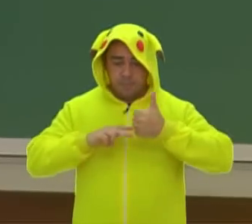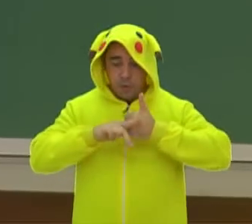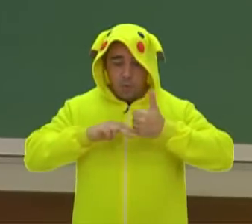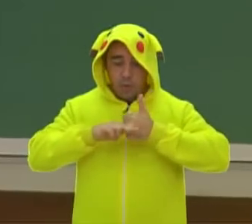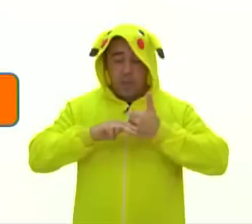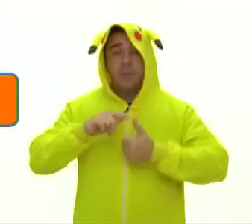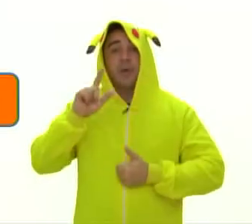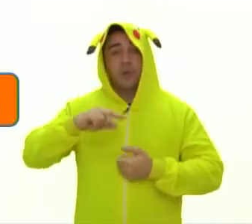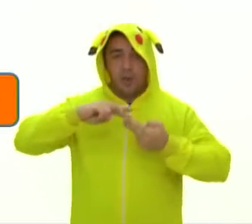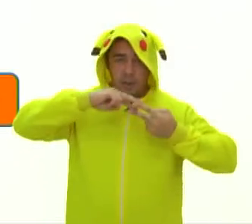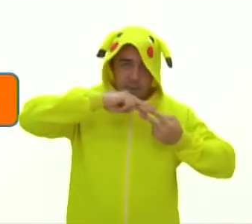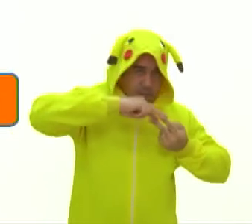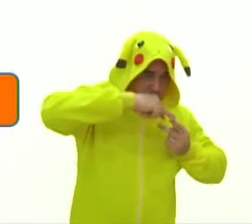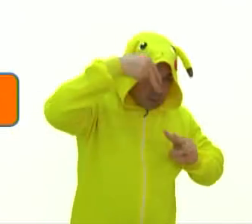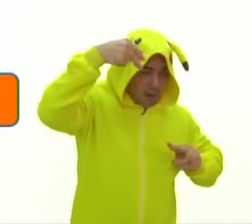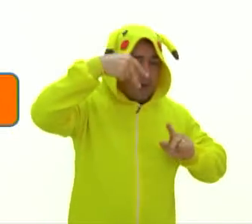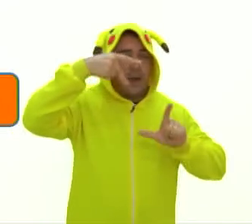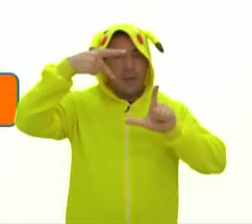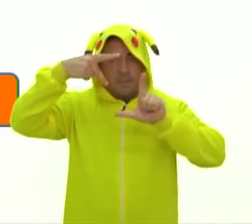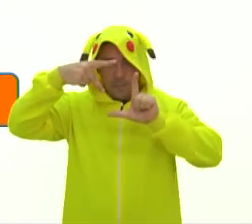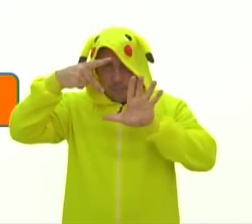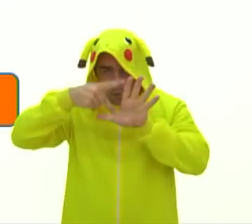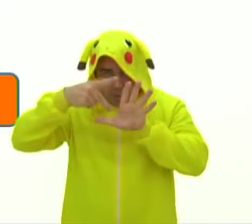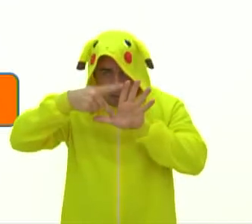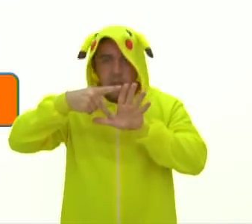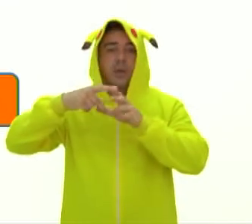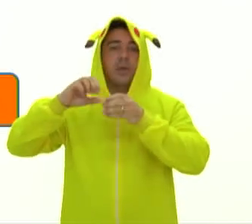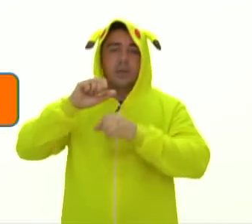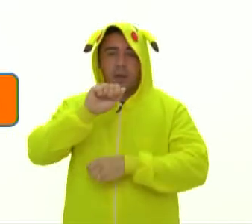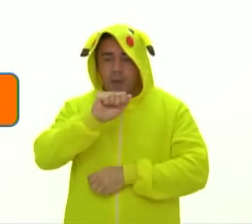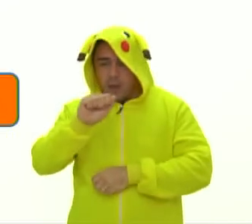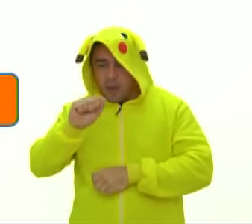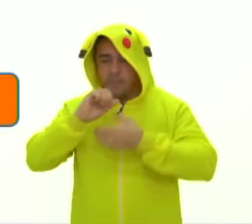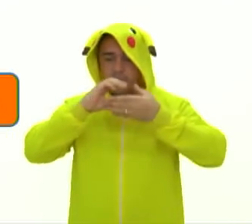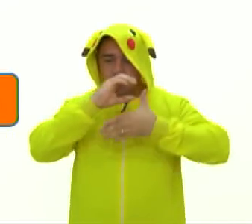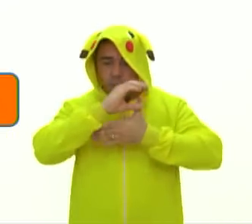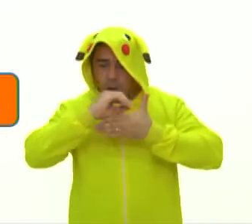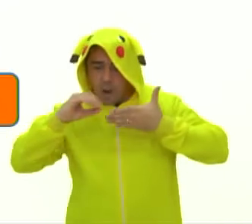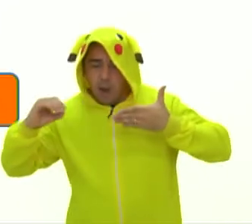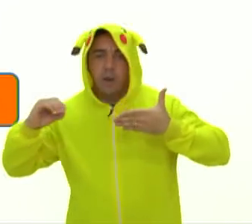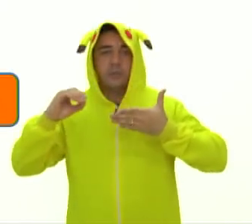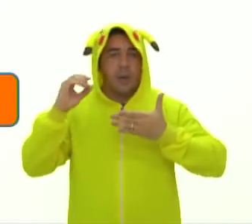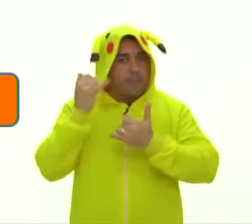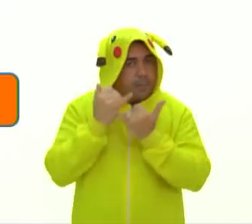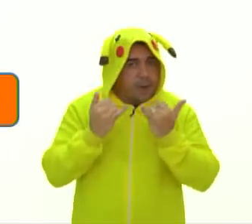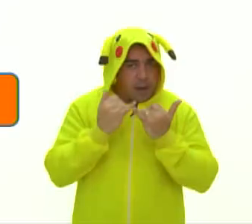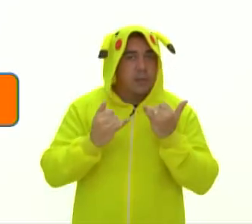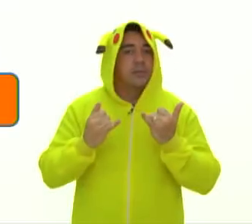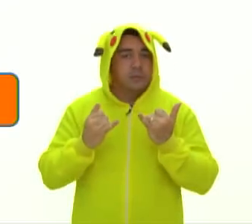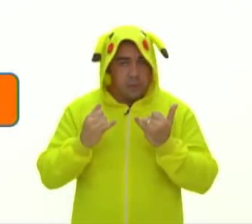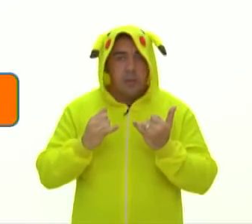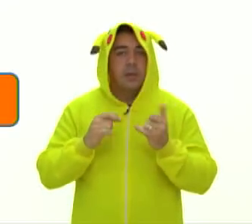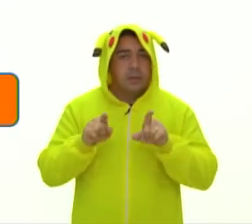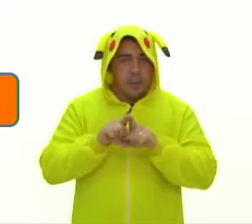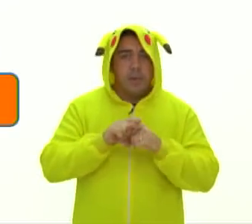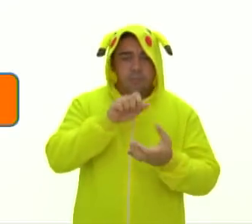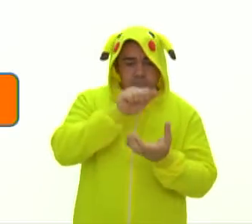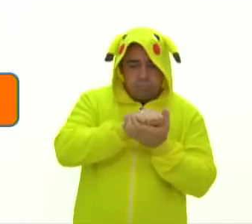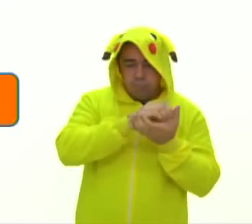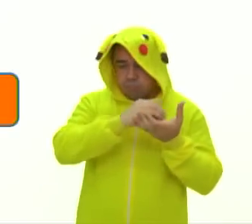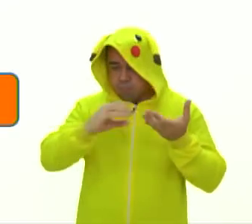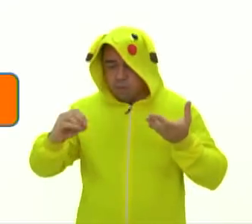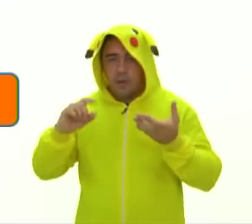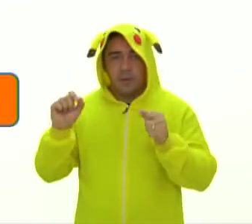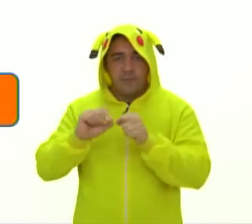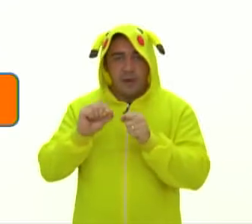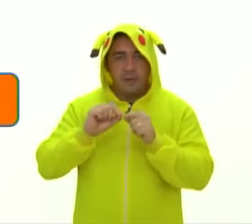do DNA, das proteínas, dos aminoácidos dos organismos, que são muito parecidos, né? Inclusive as bases nitrogenadas que formam o